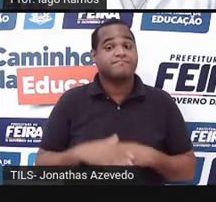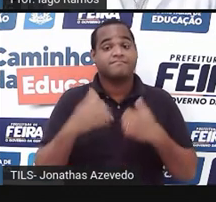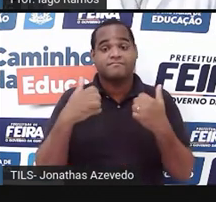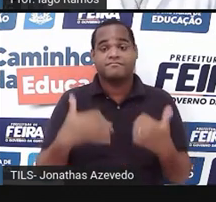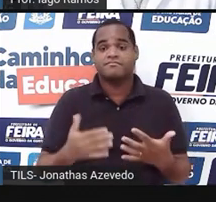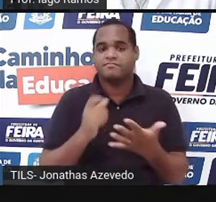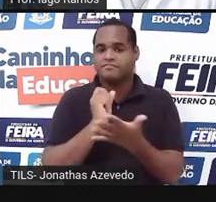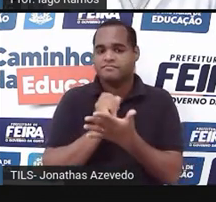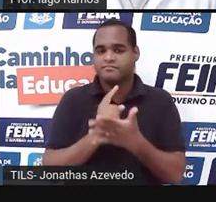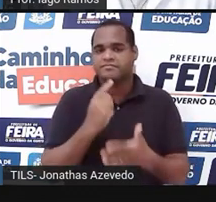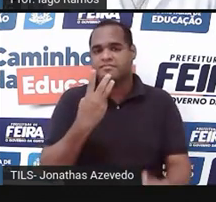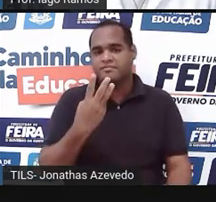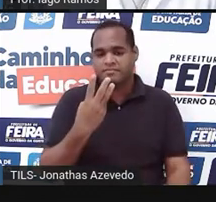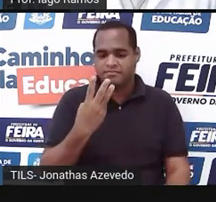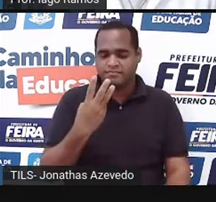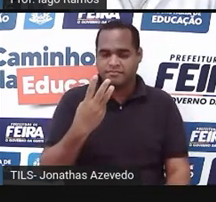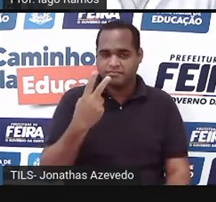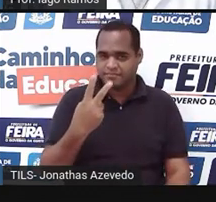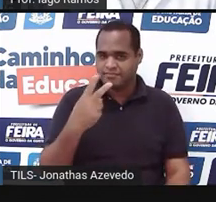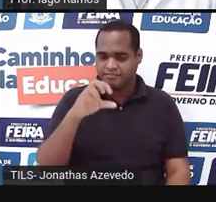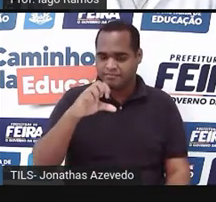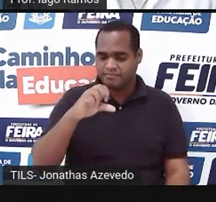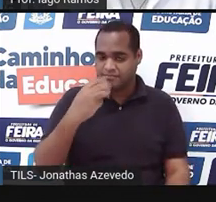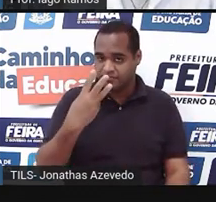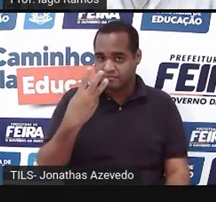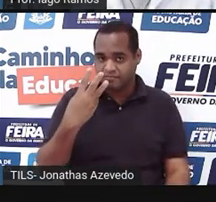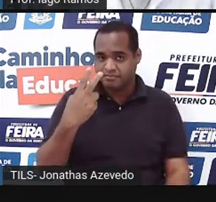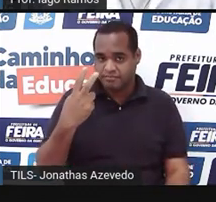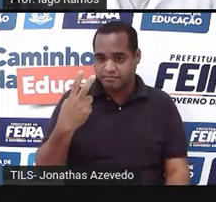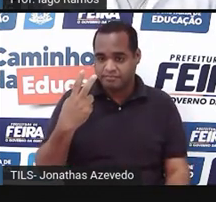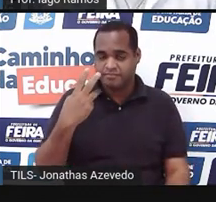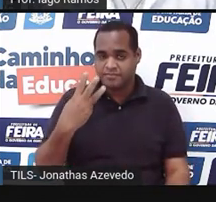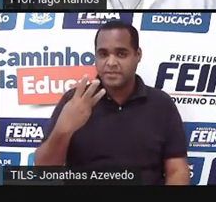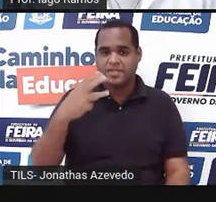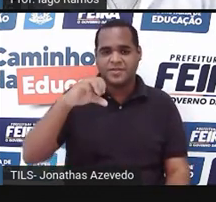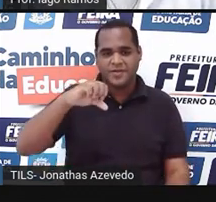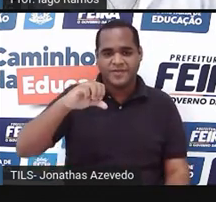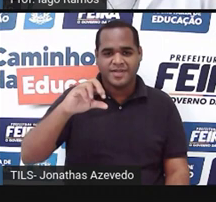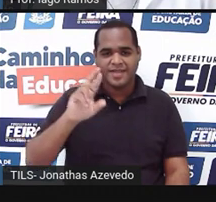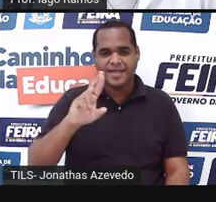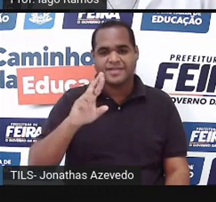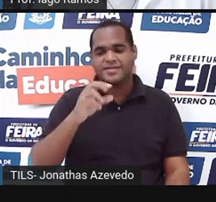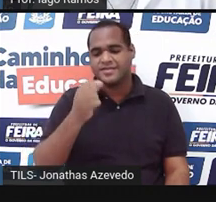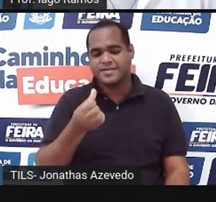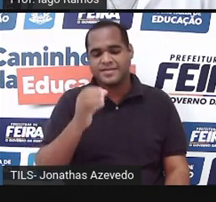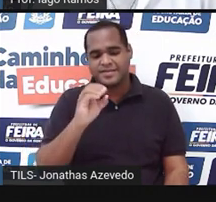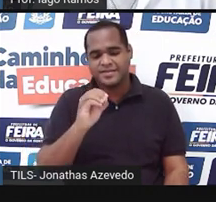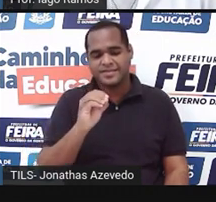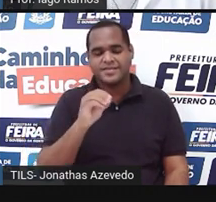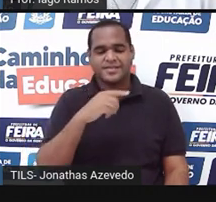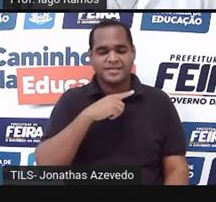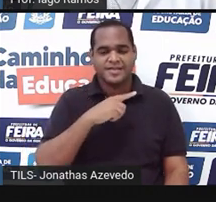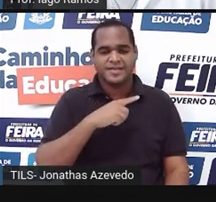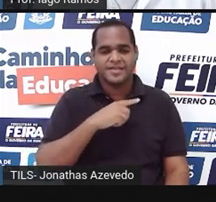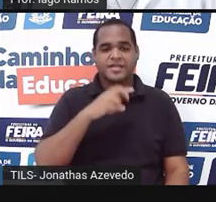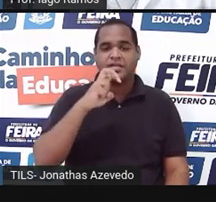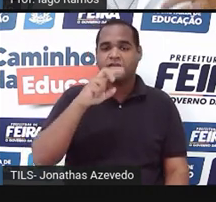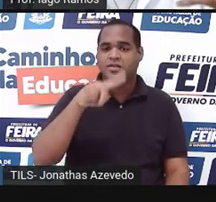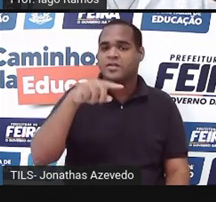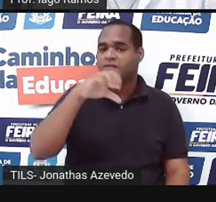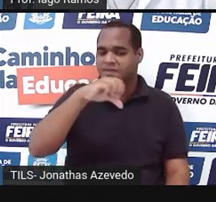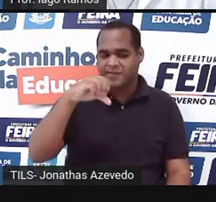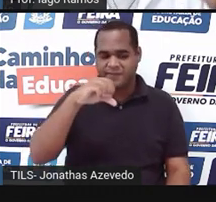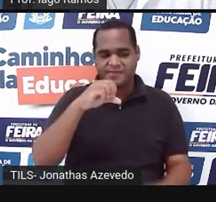pagou 239 reais e 60 então eu tenho duas coisas com o mesmo significado 199x